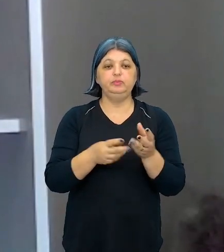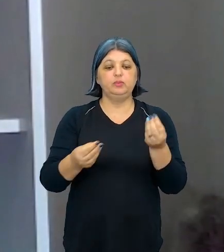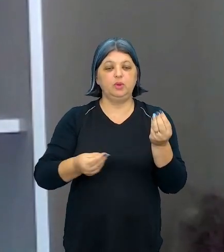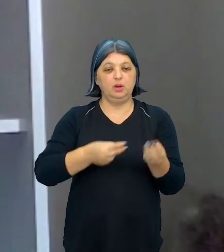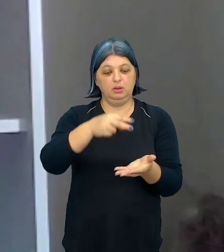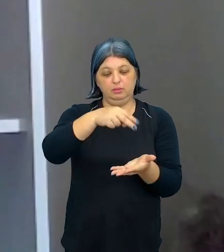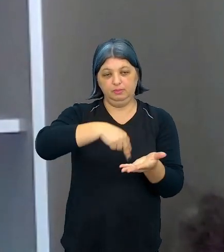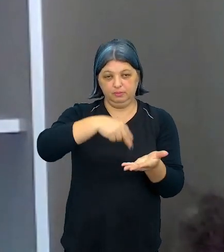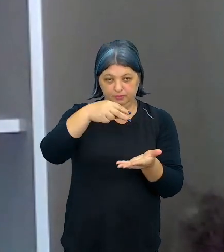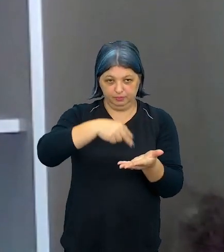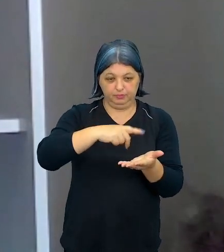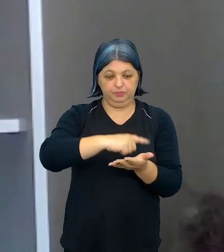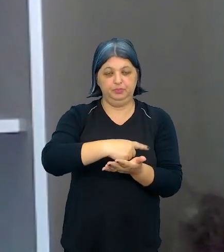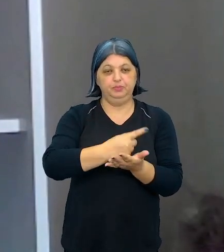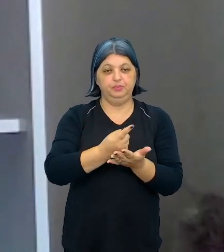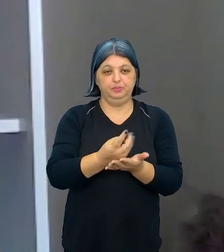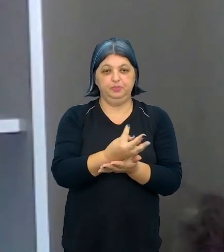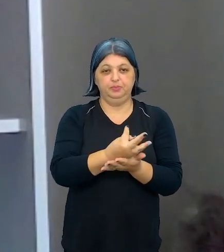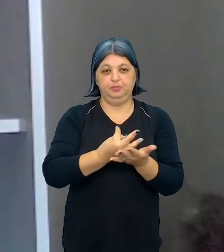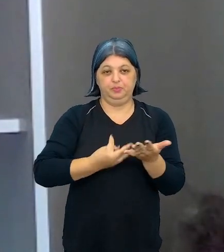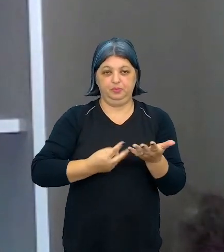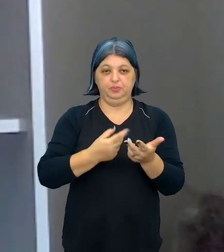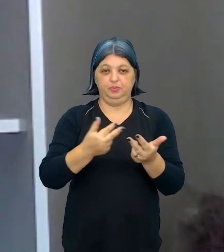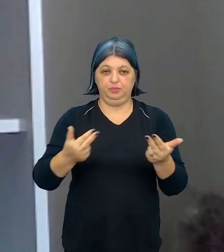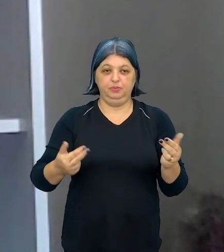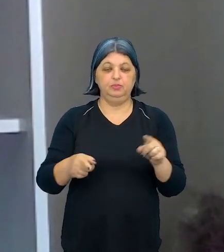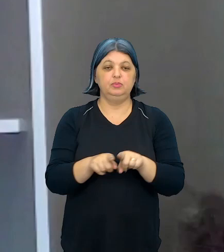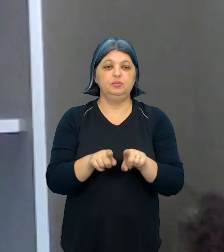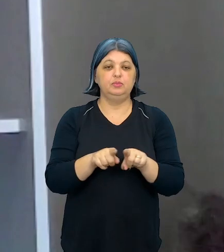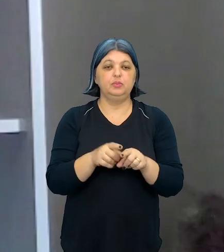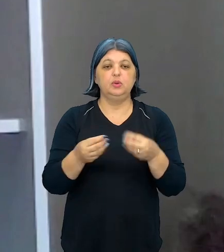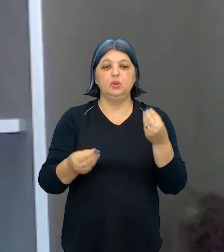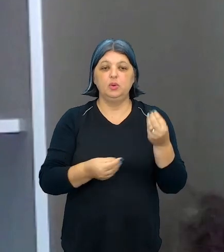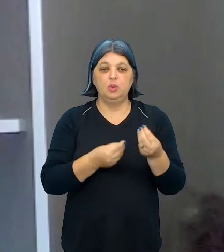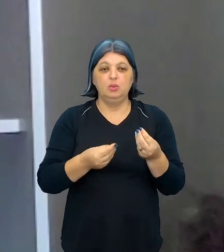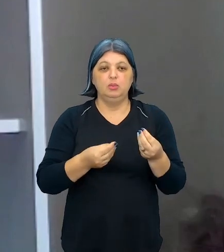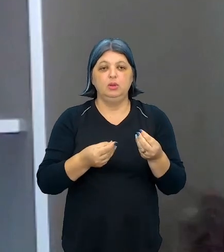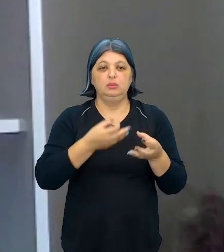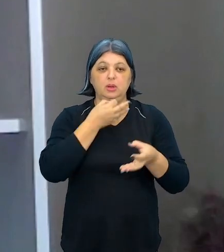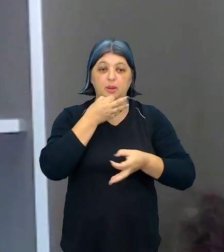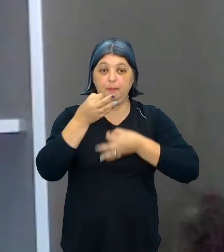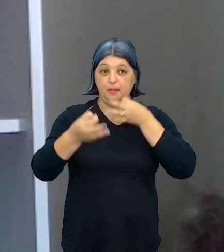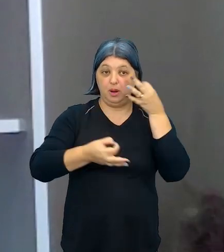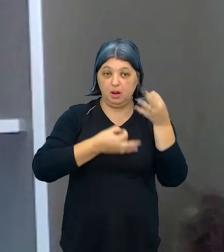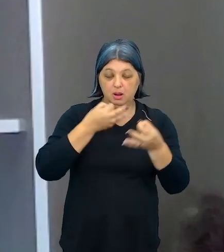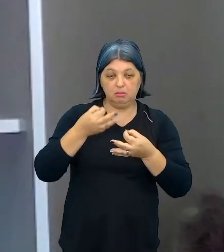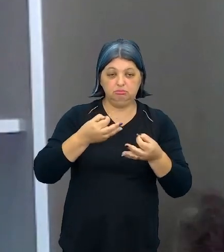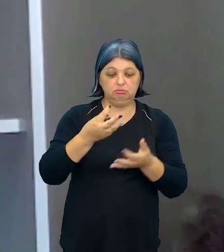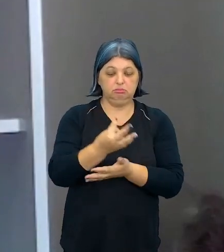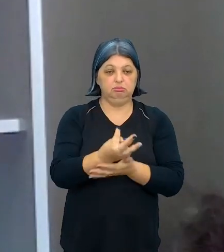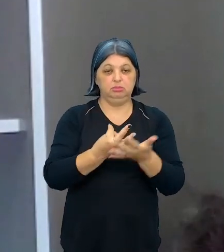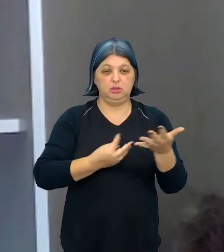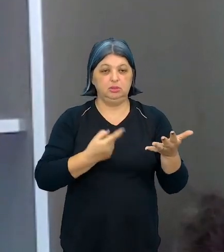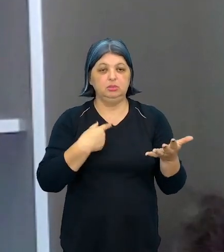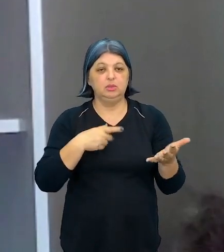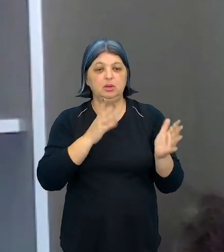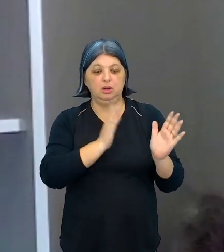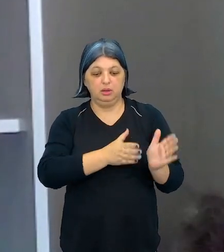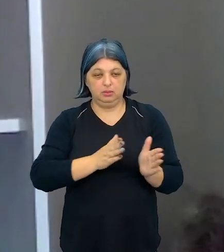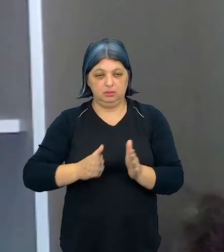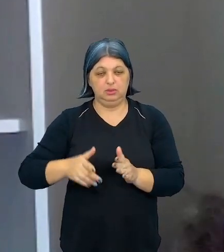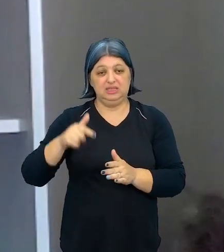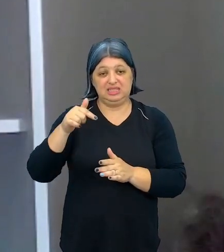leitura dos gêneros textuais e a formação do leitor crítico, olhando para a sequência de